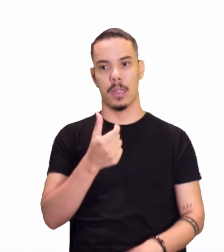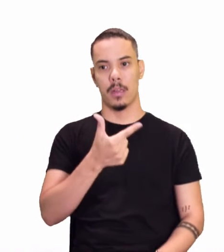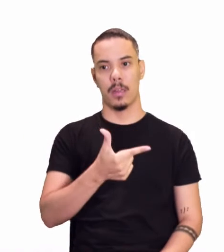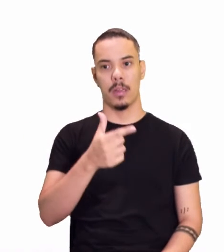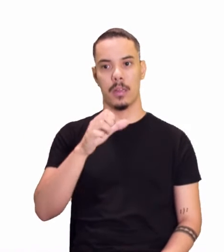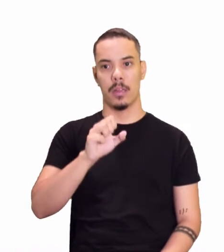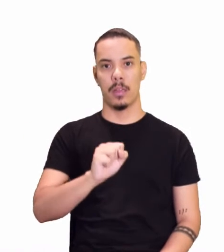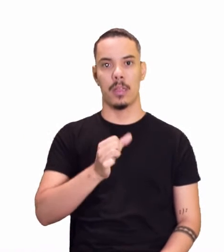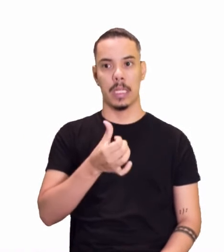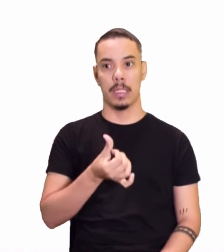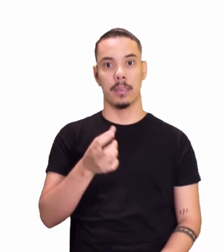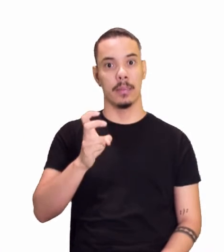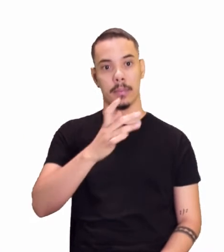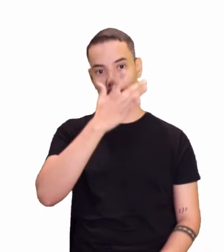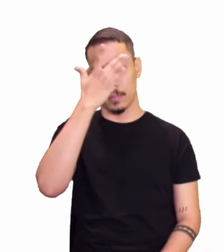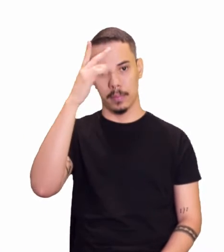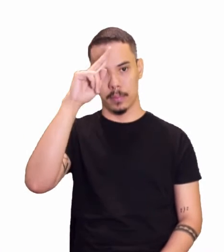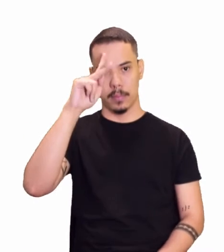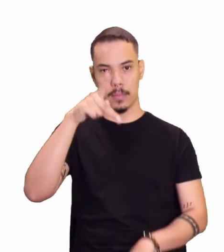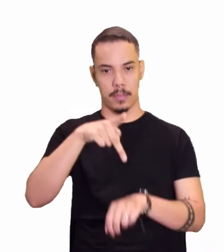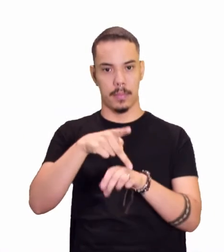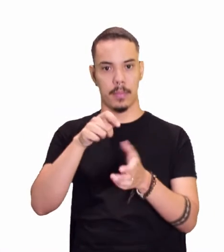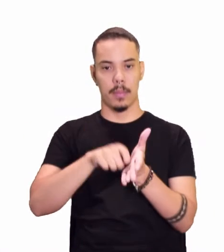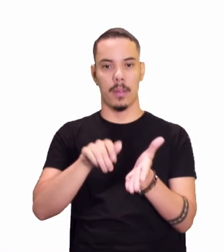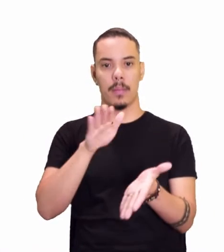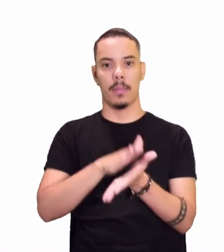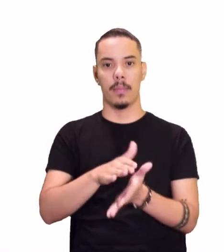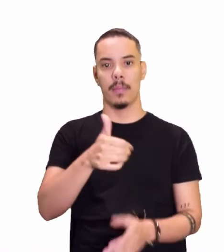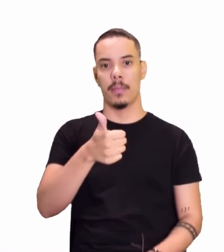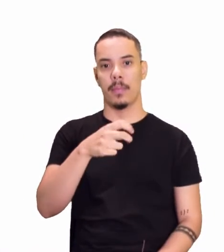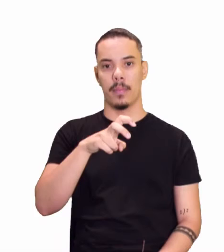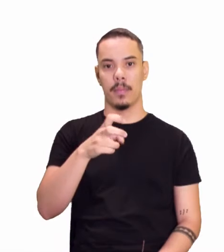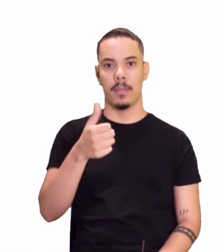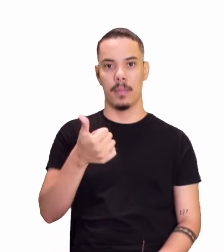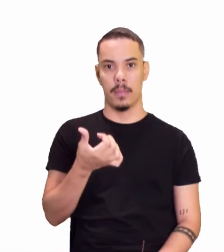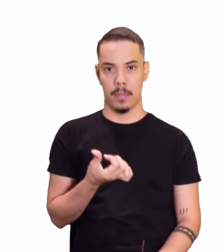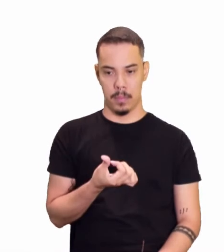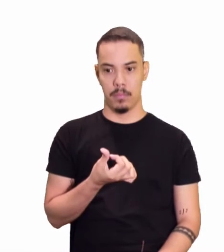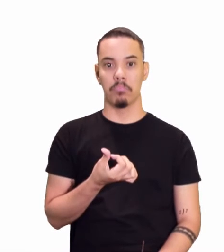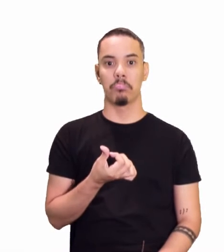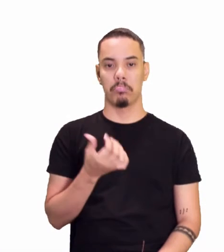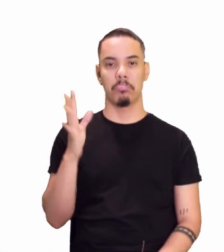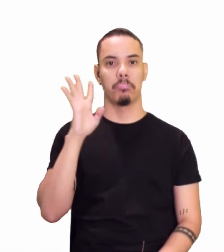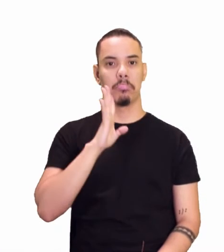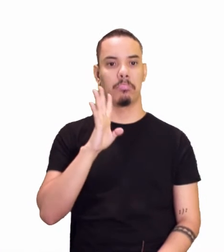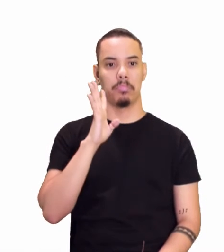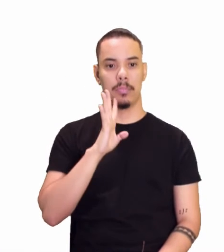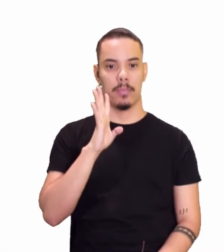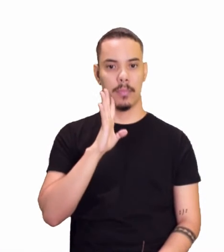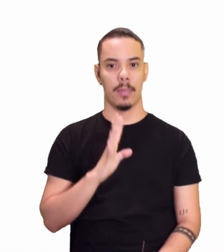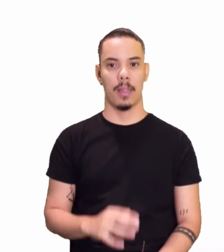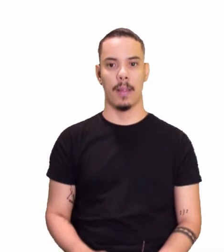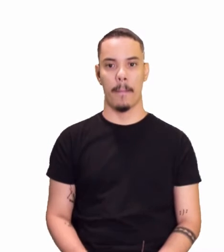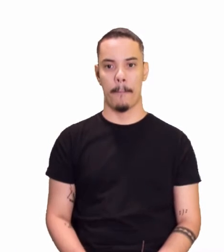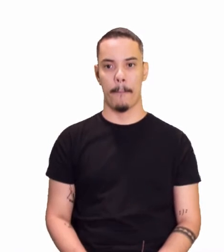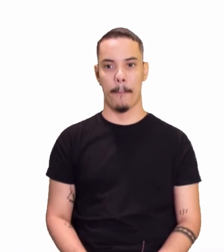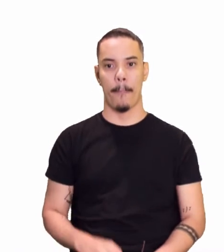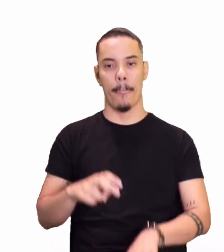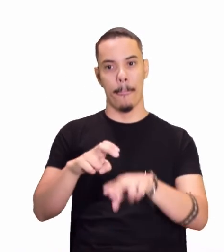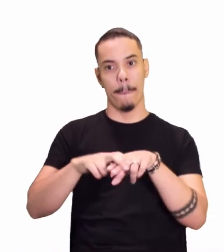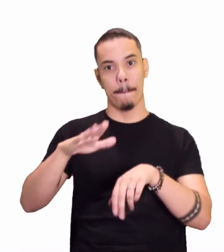2.865 autores, tá? E foi publicada em 1516. Olha que legal, né? Então,